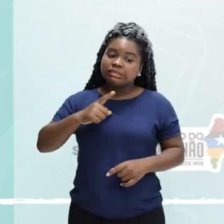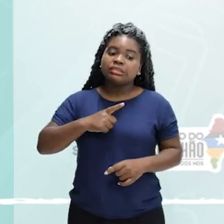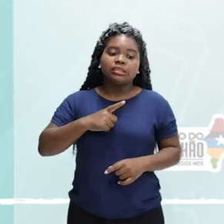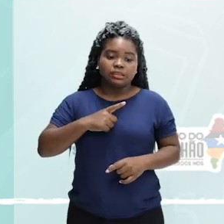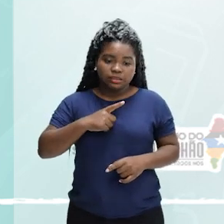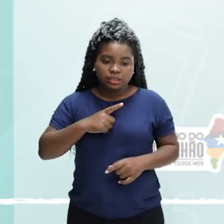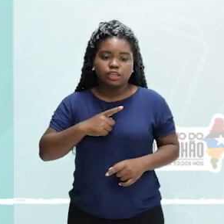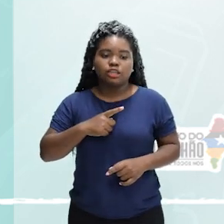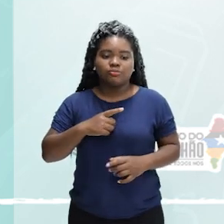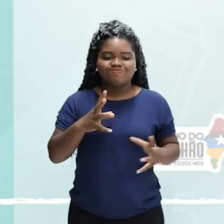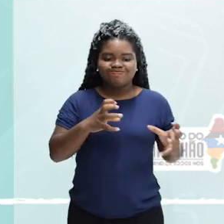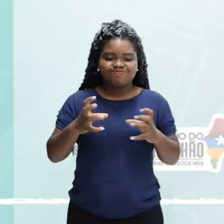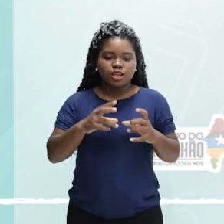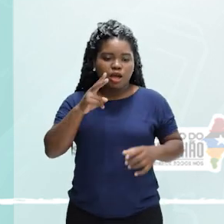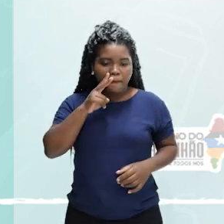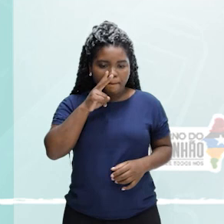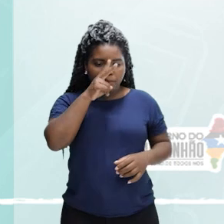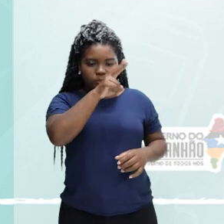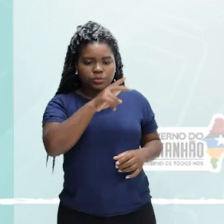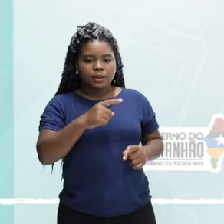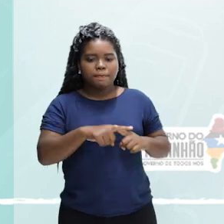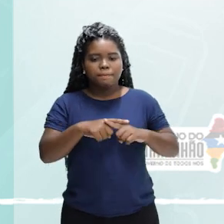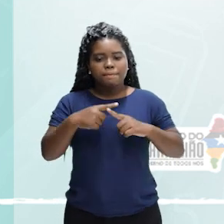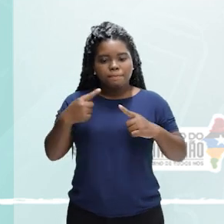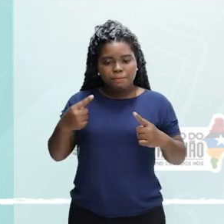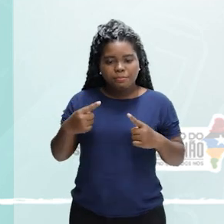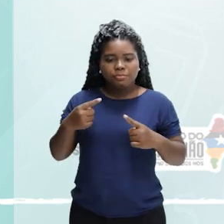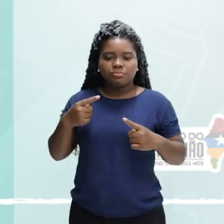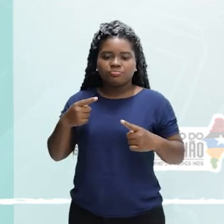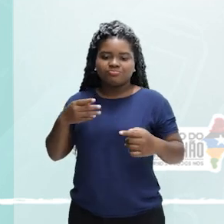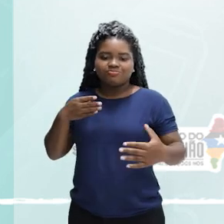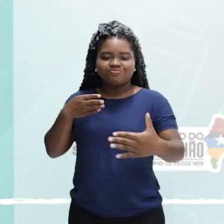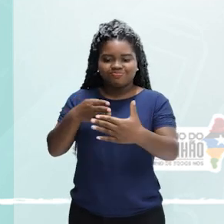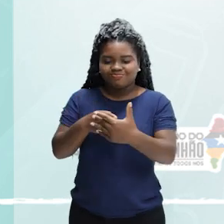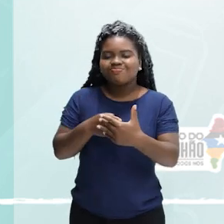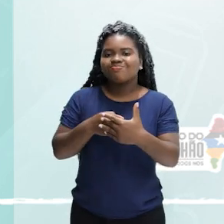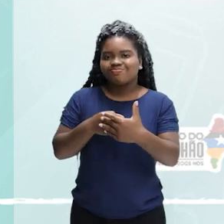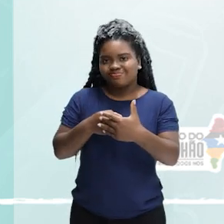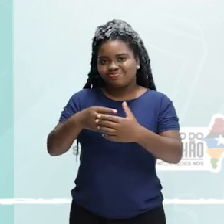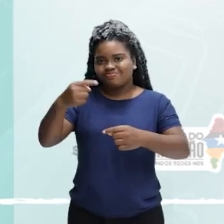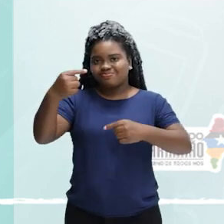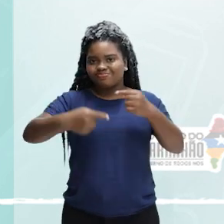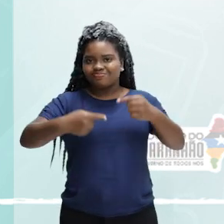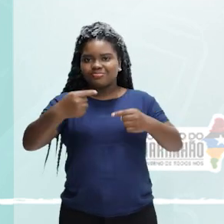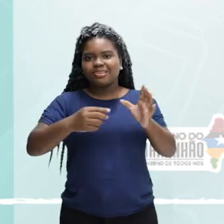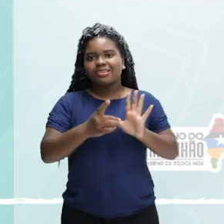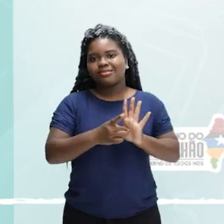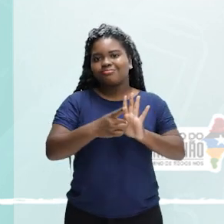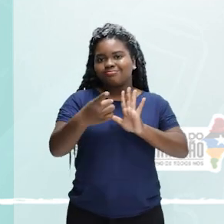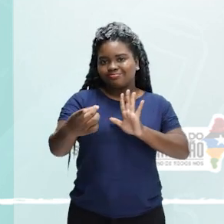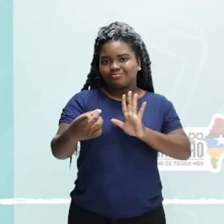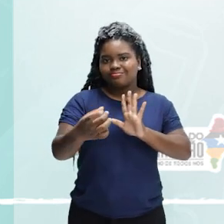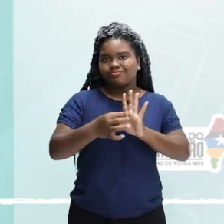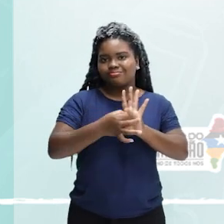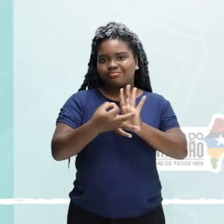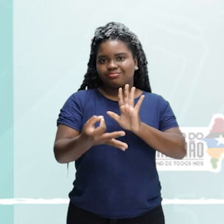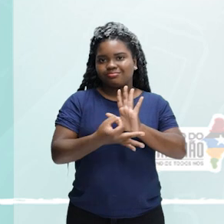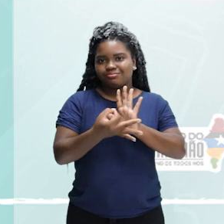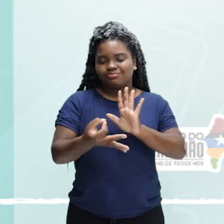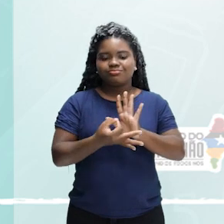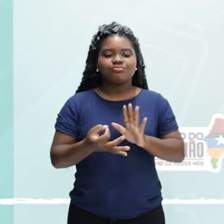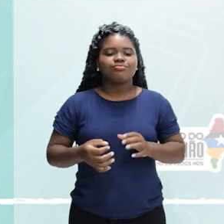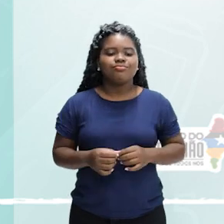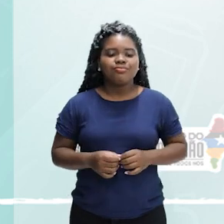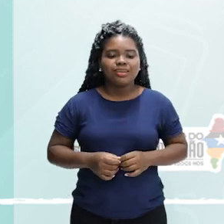com limitada participação política. Então aqui você já tem uma abertura maior para aquilo que a gente chama de democracia. Até chegar às chamadas